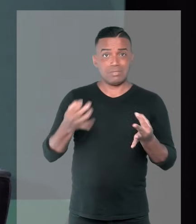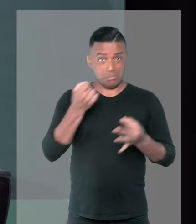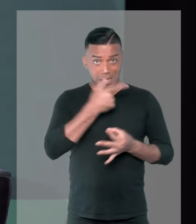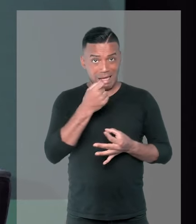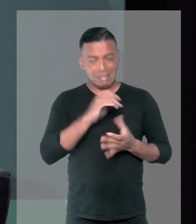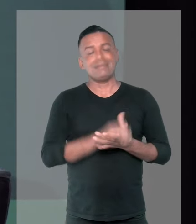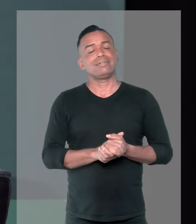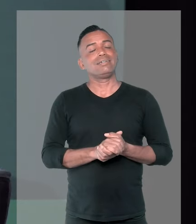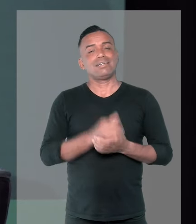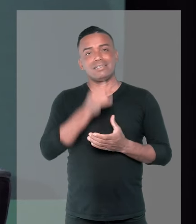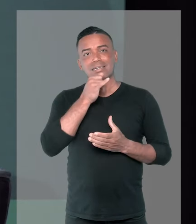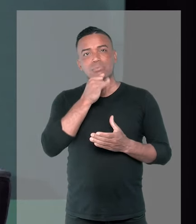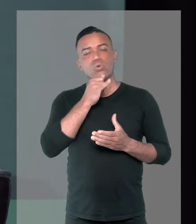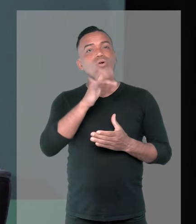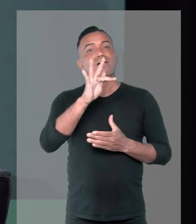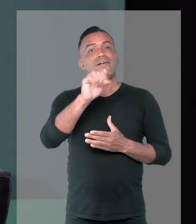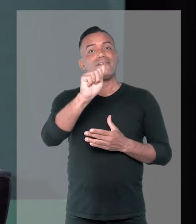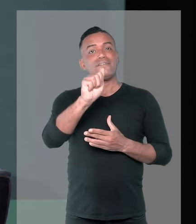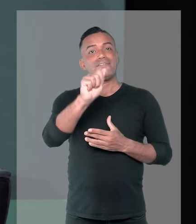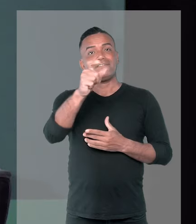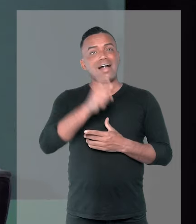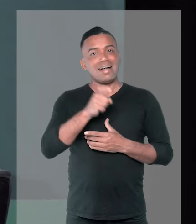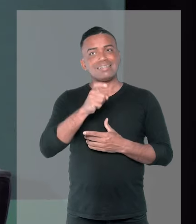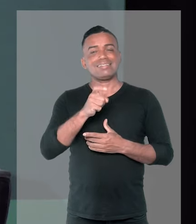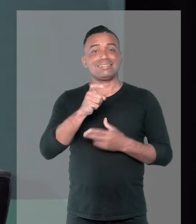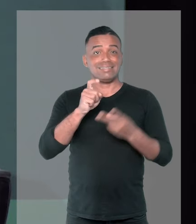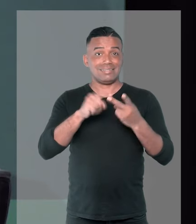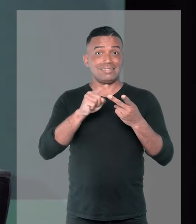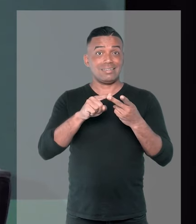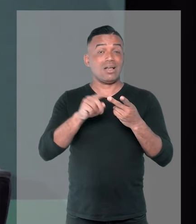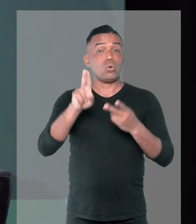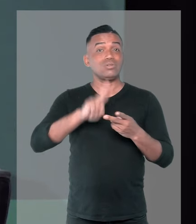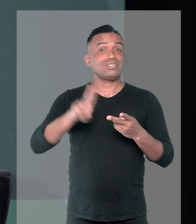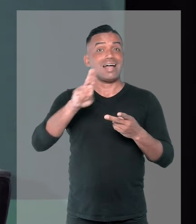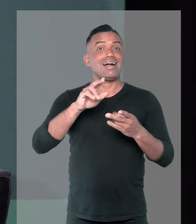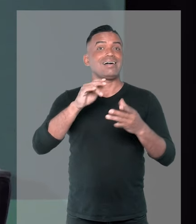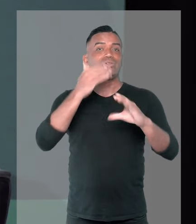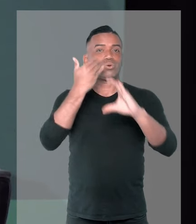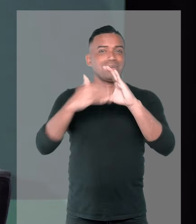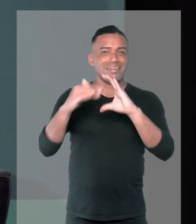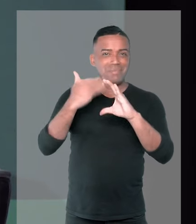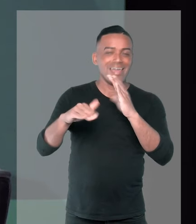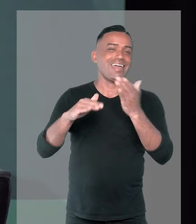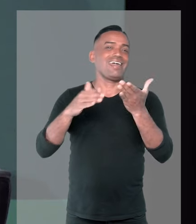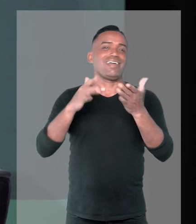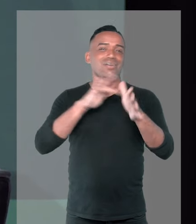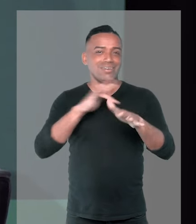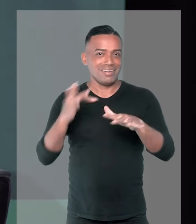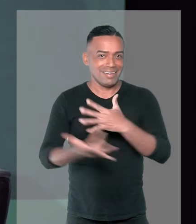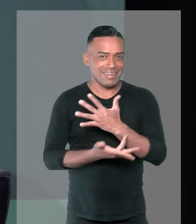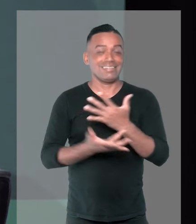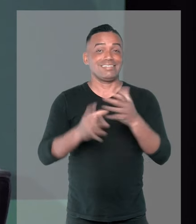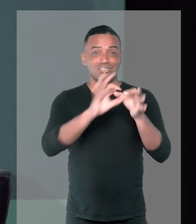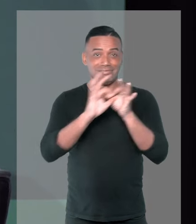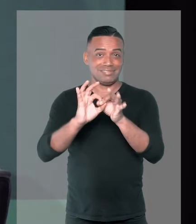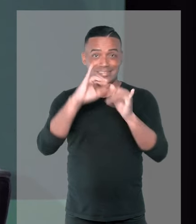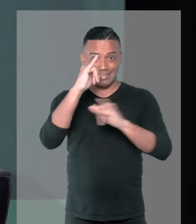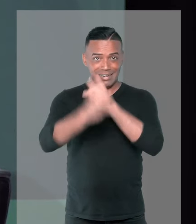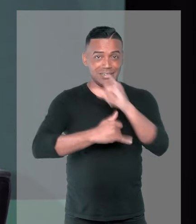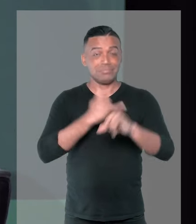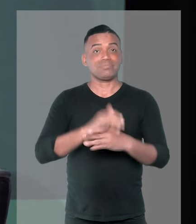negócio que usa fax e faz o mesmo negócio usando digital e rede como fundamento ou seja o o negócio ficava lá